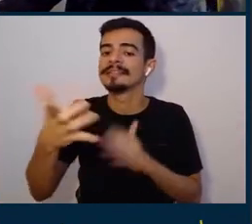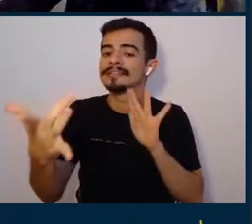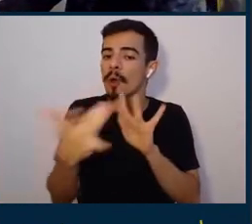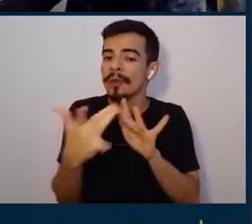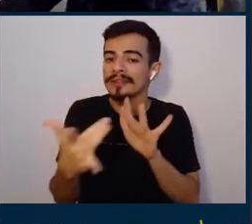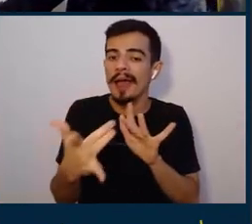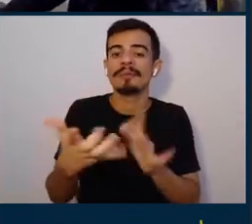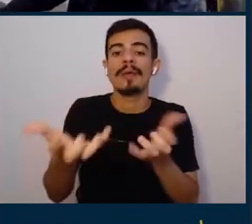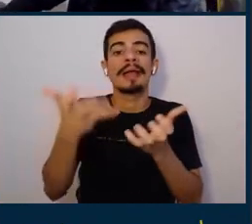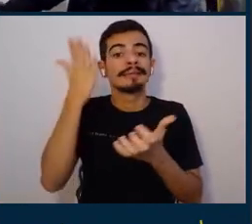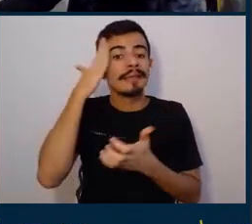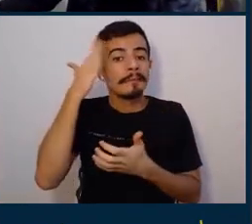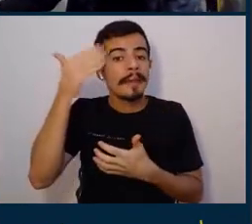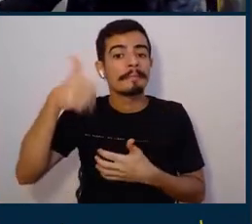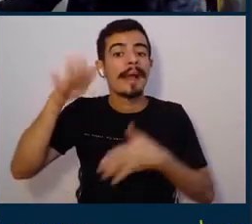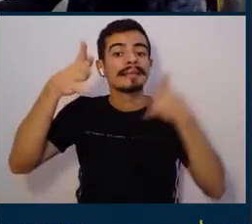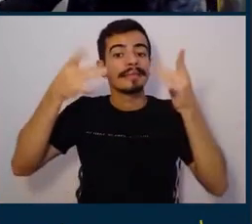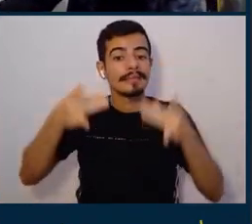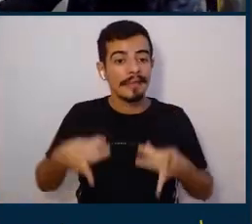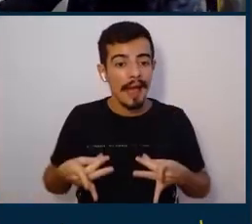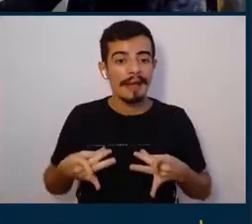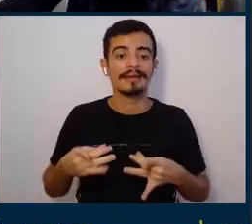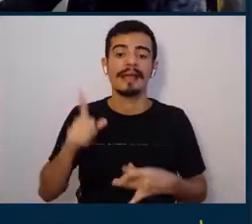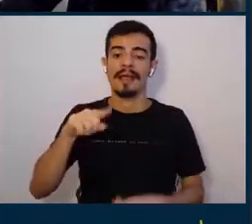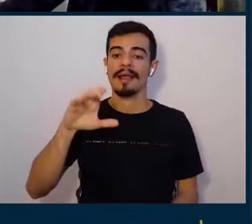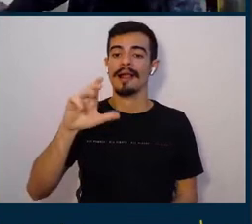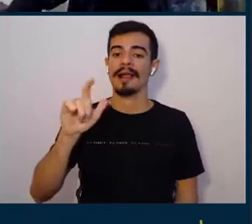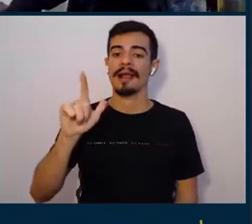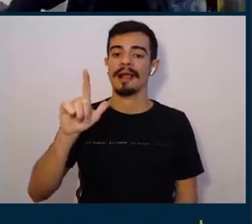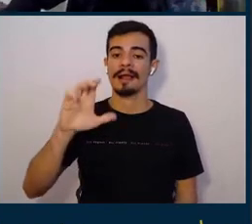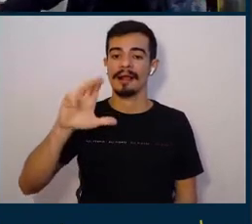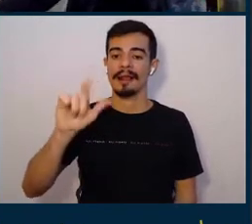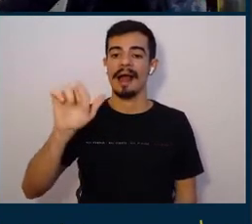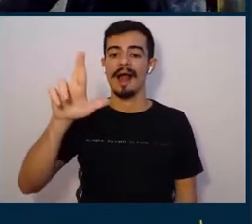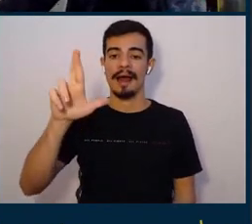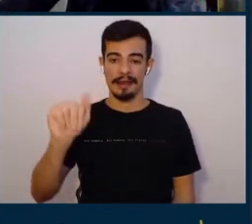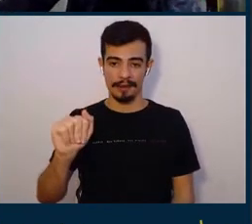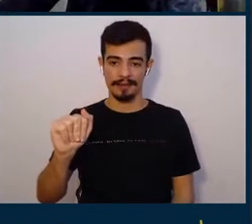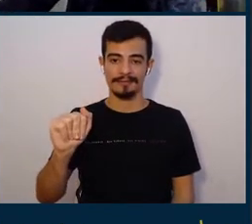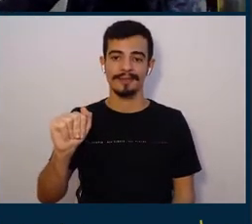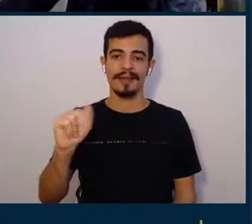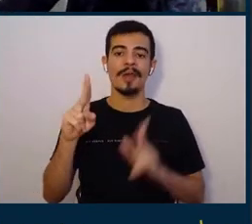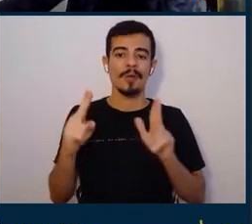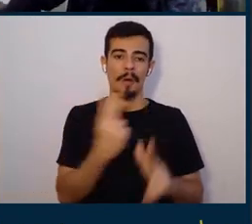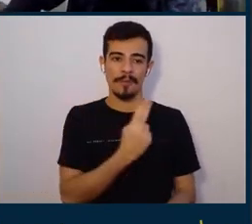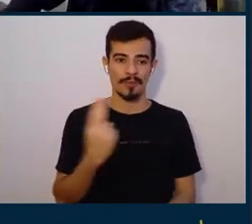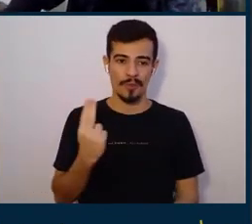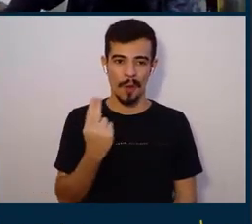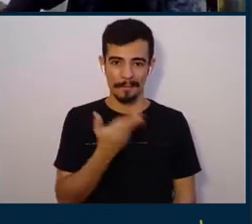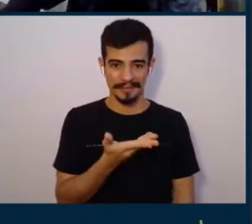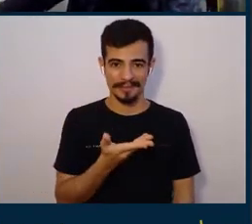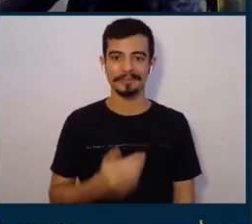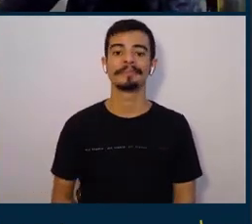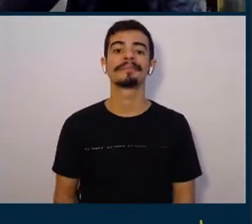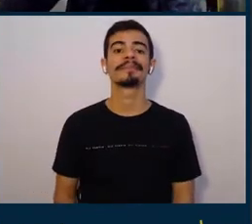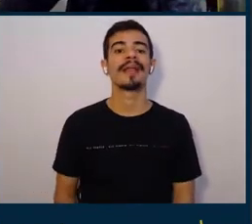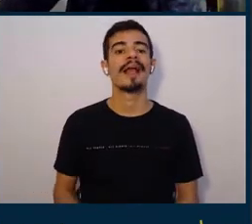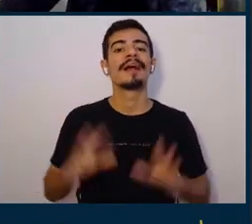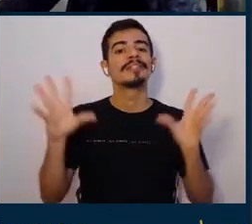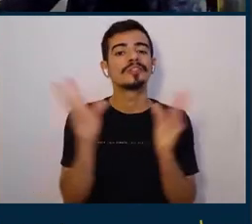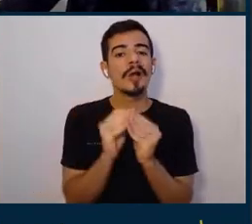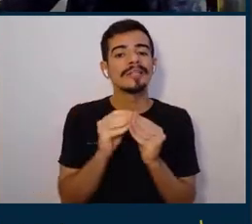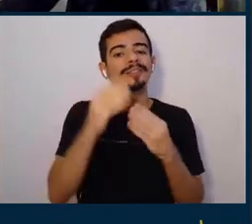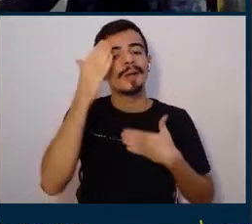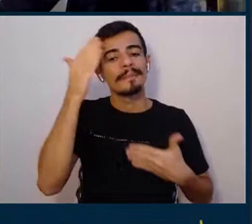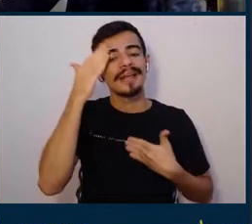detalhes, é Clara Cerione, como está escrito aqui no meu nome. E é isso. Muito obrigada por vocês terem